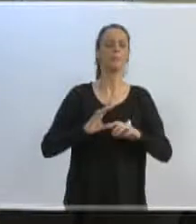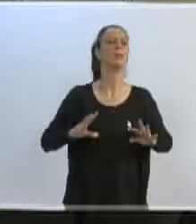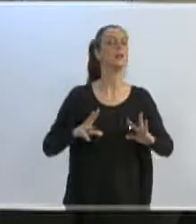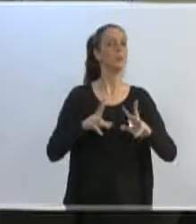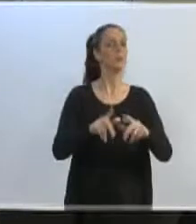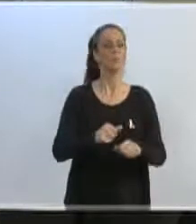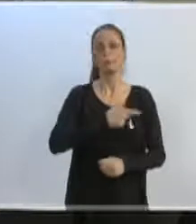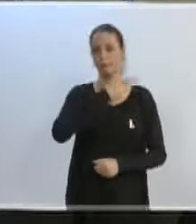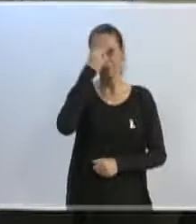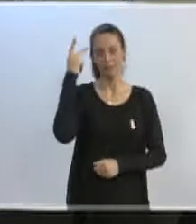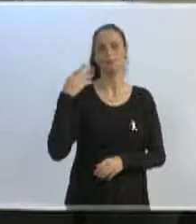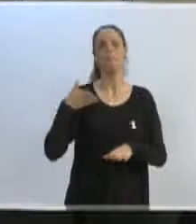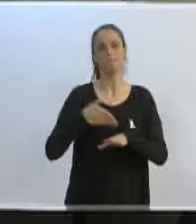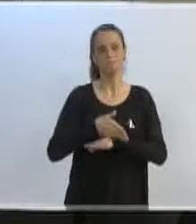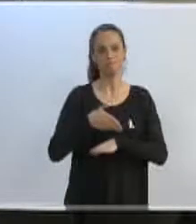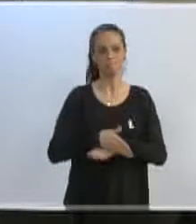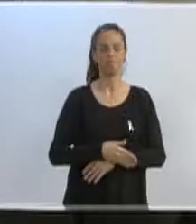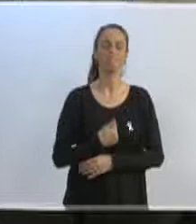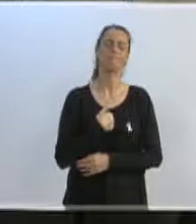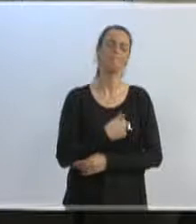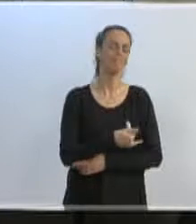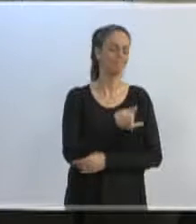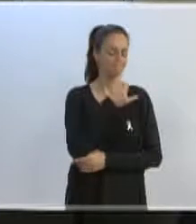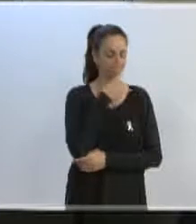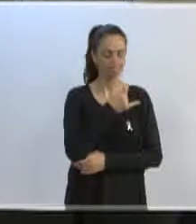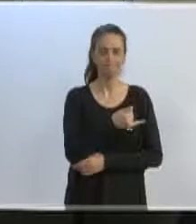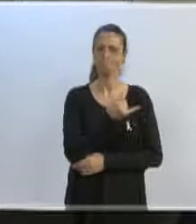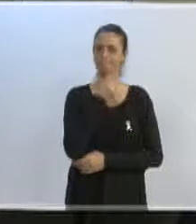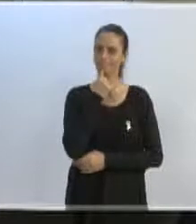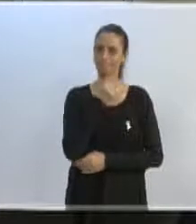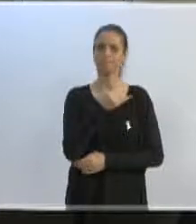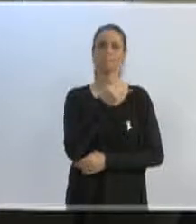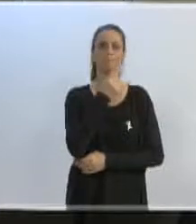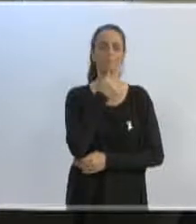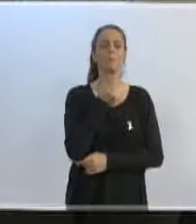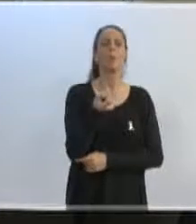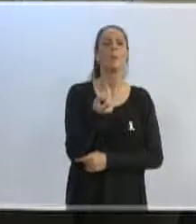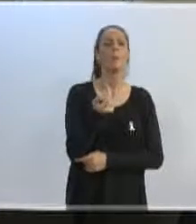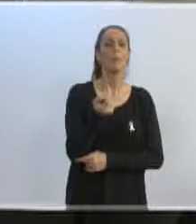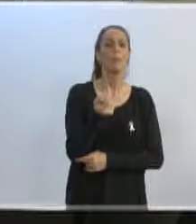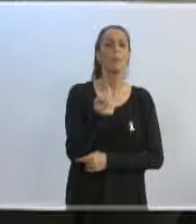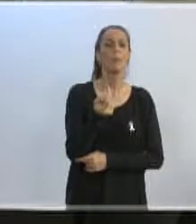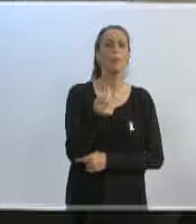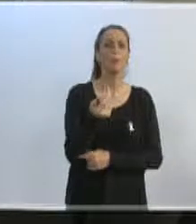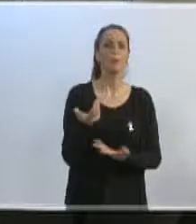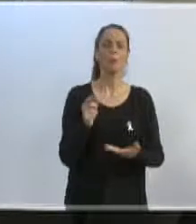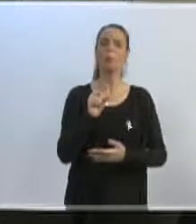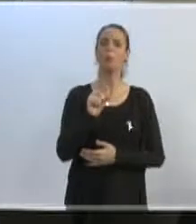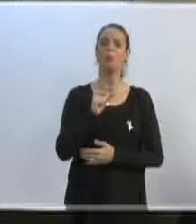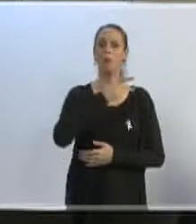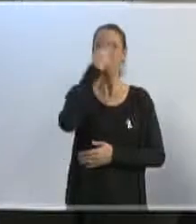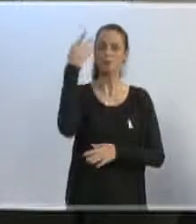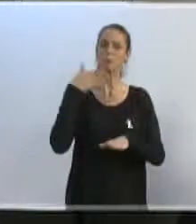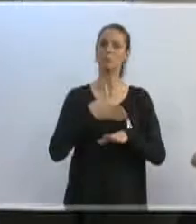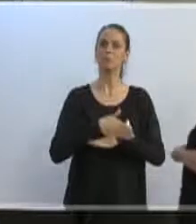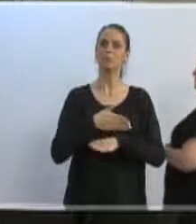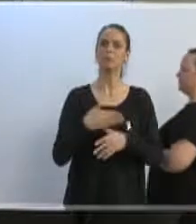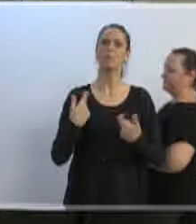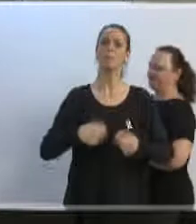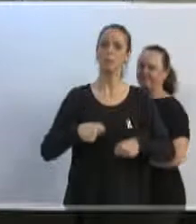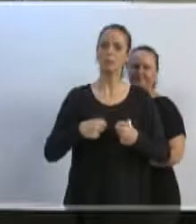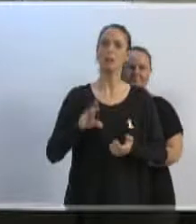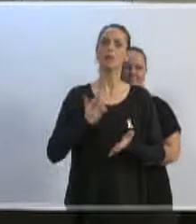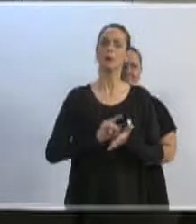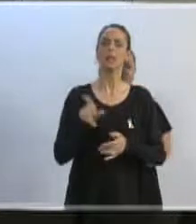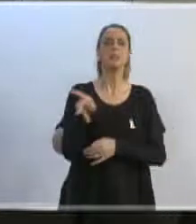as pessoas que estão aqui. Lamento, né, pouca adesão aqui, deveria estar aqui